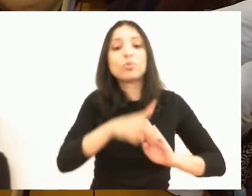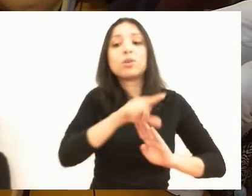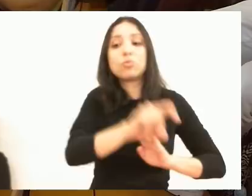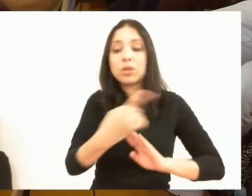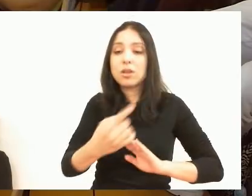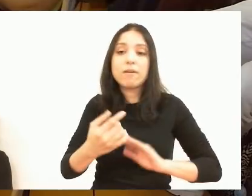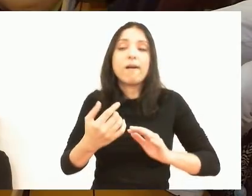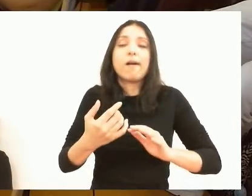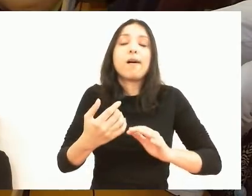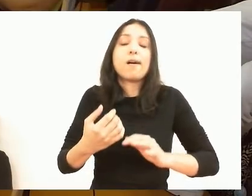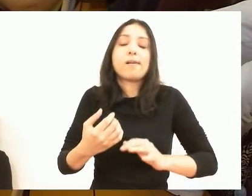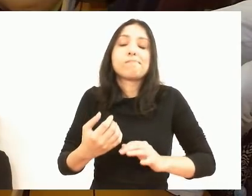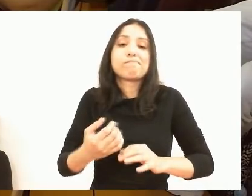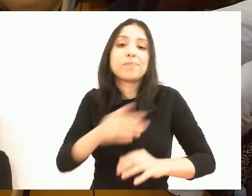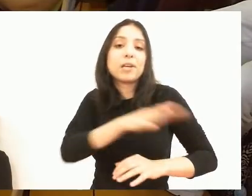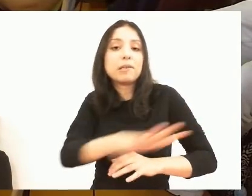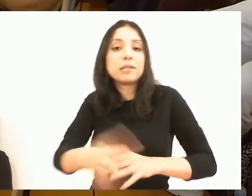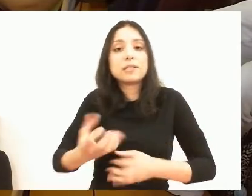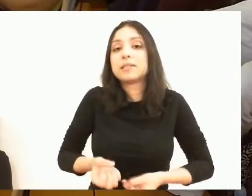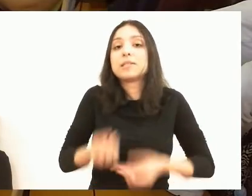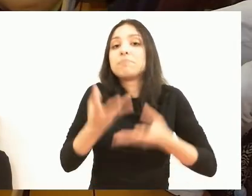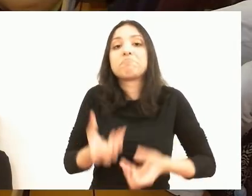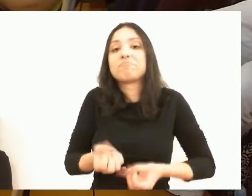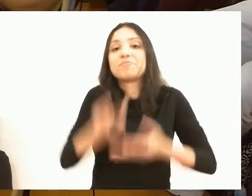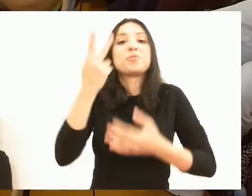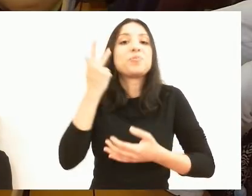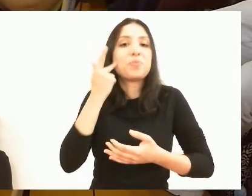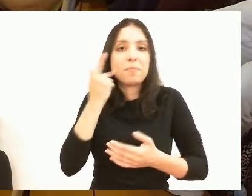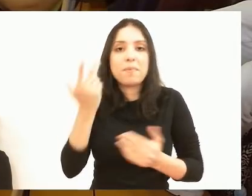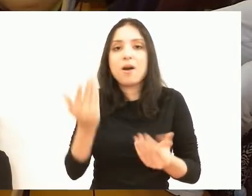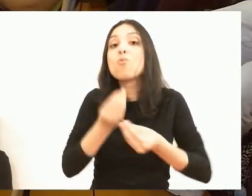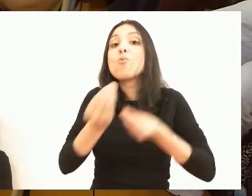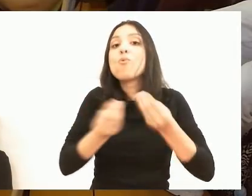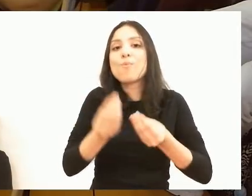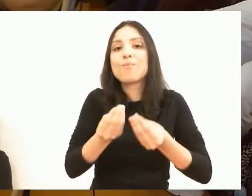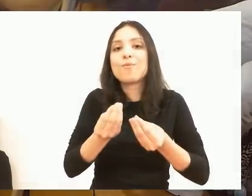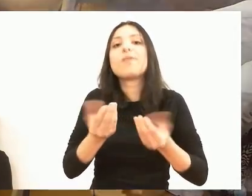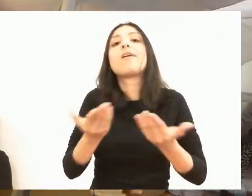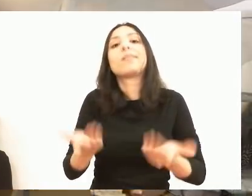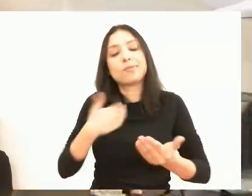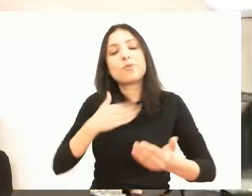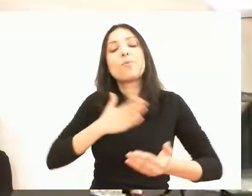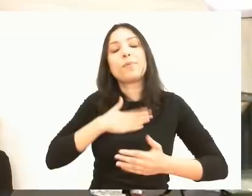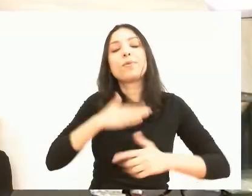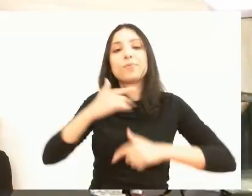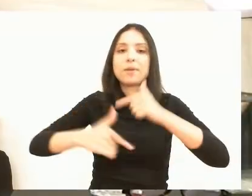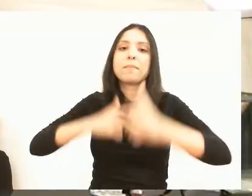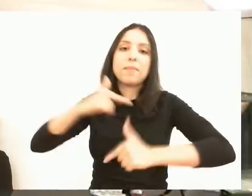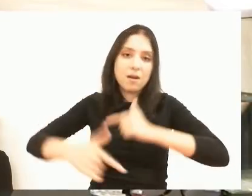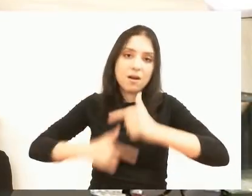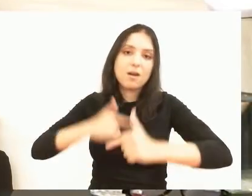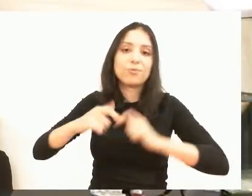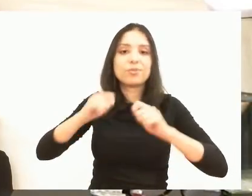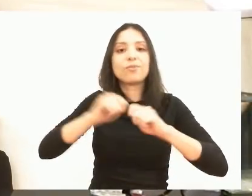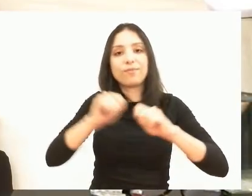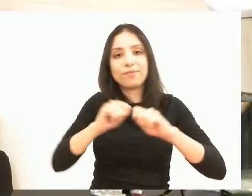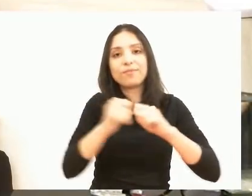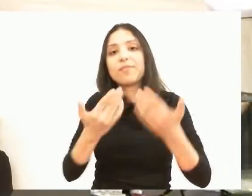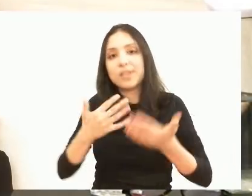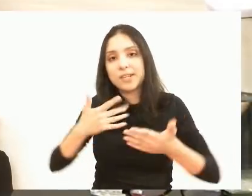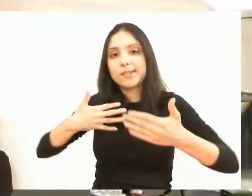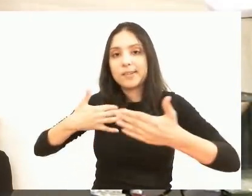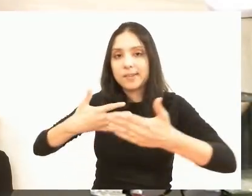maior foco nesse trabalho da escuta do corpo com crianças e aí vou estabelecendo